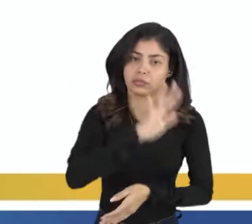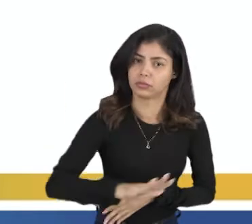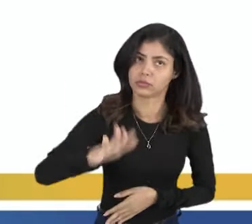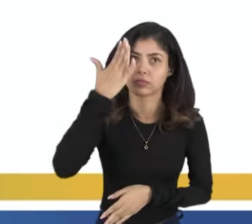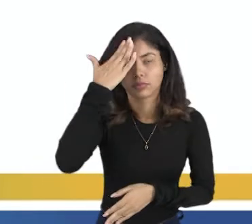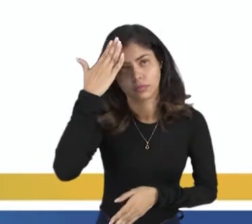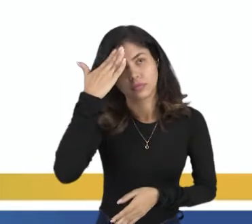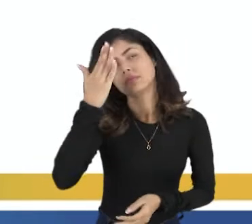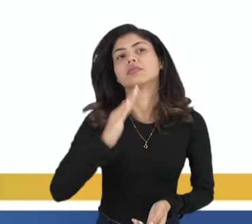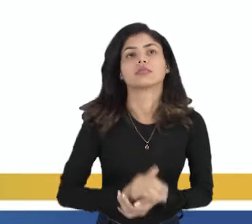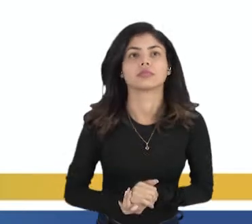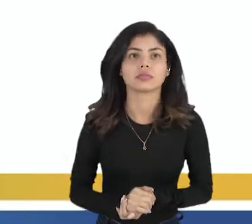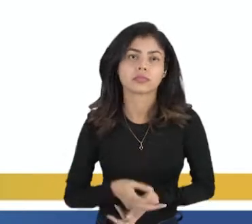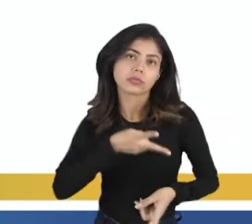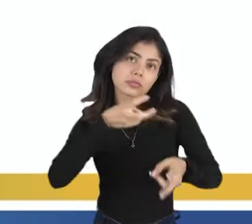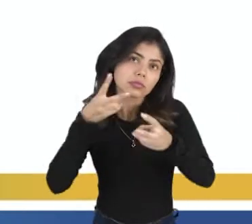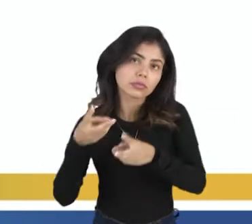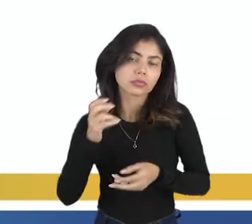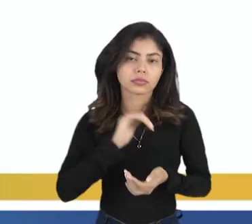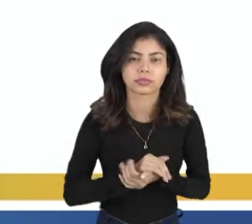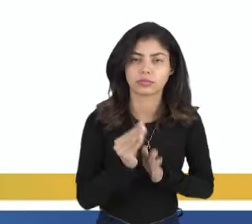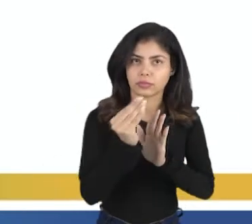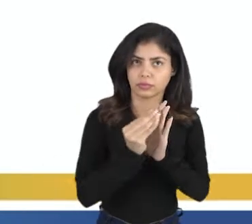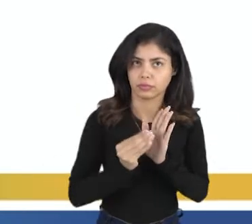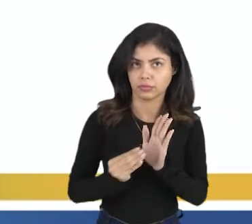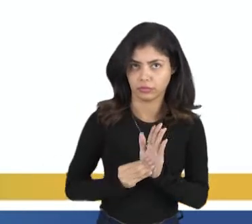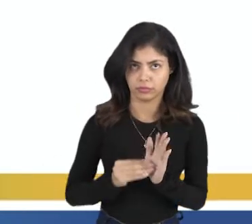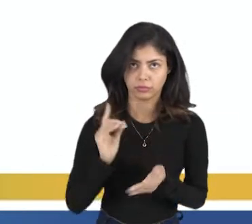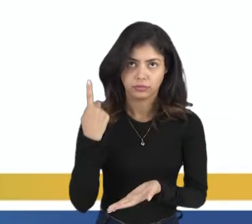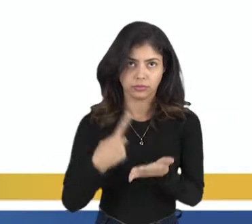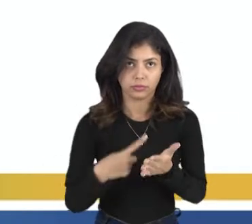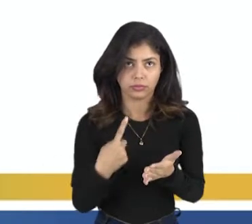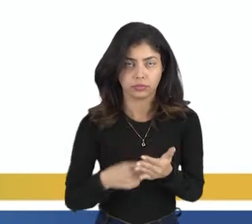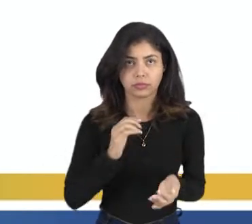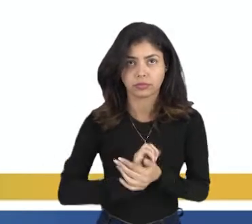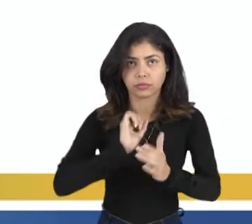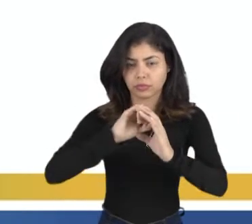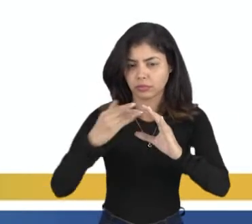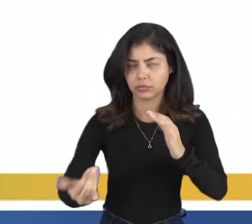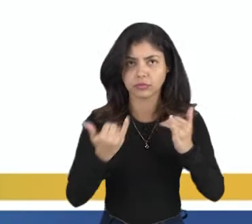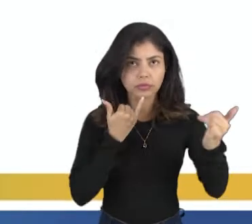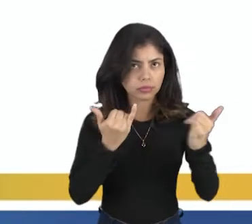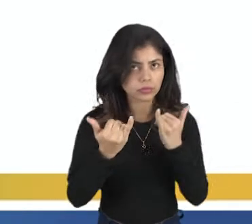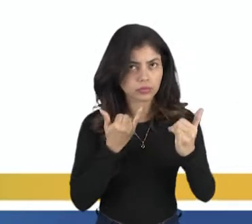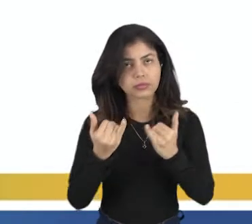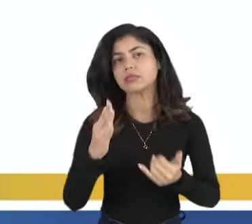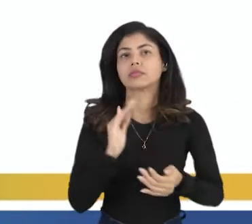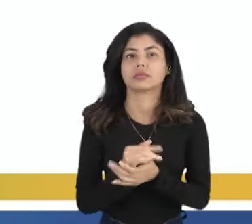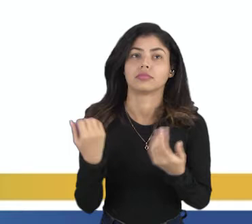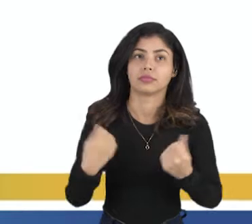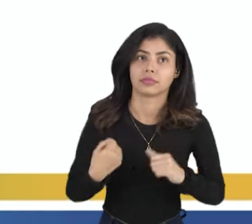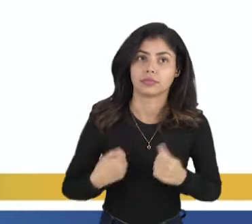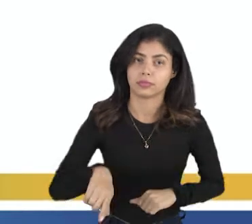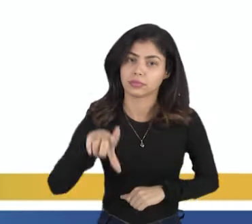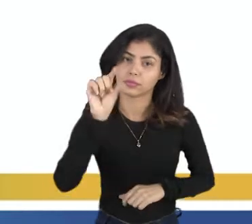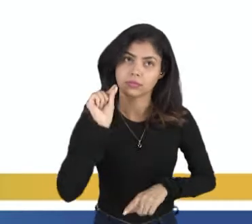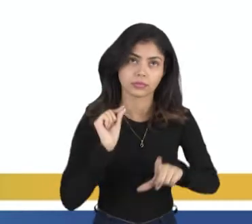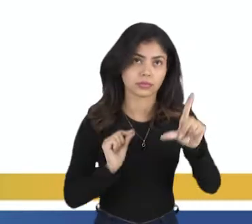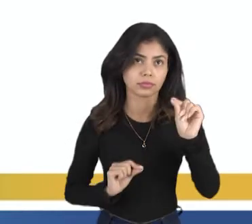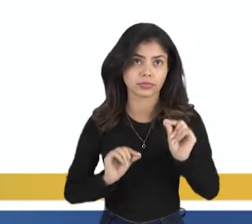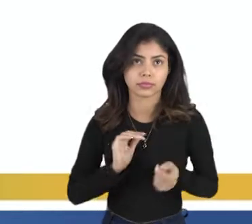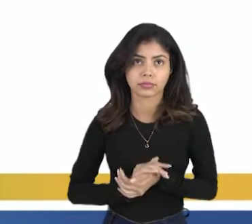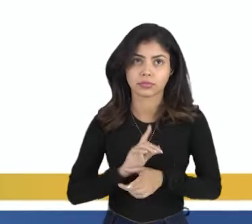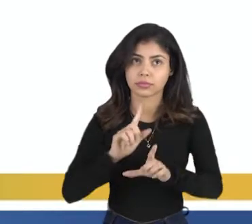em geral a compreensão e a veracidade dos fatos. De acordo com a característica da informação, nós